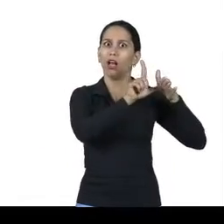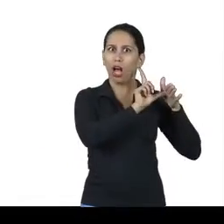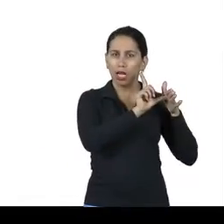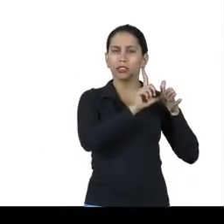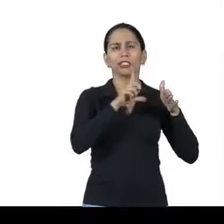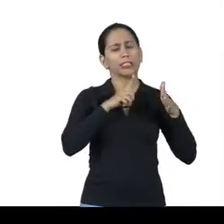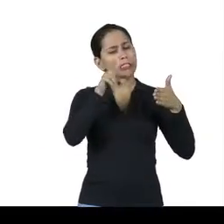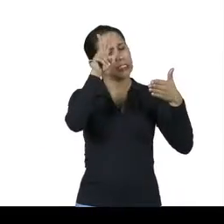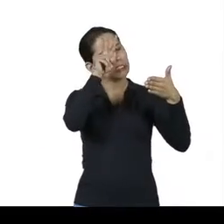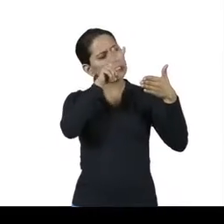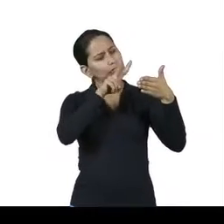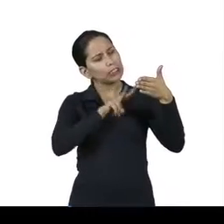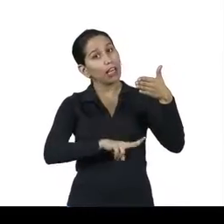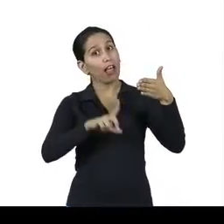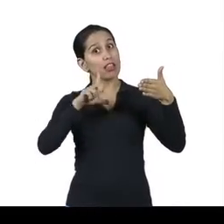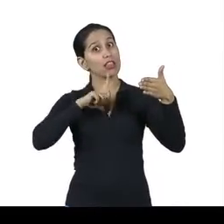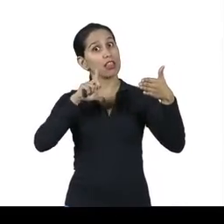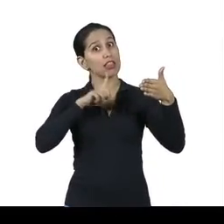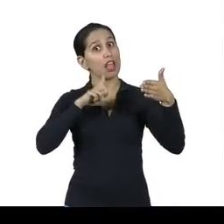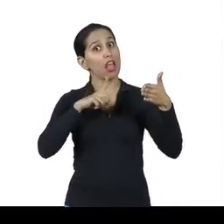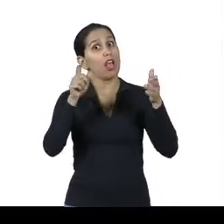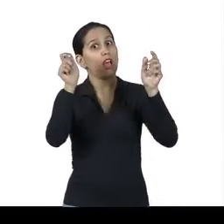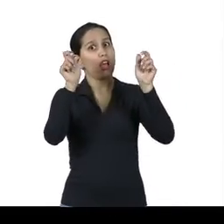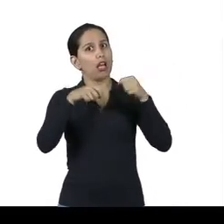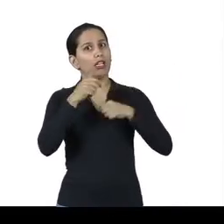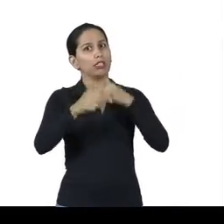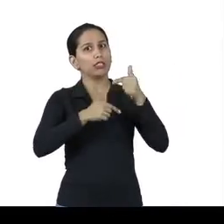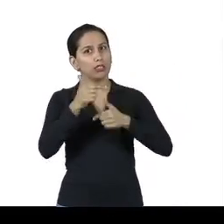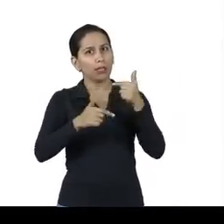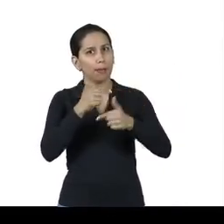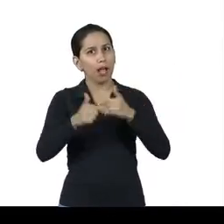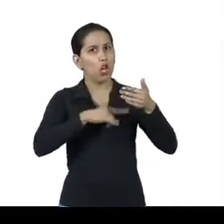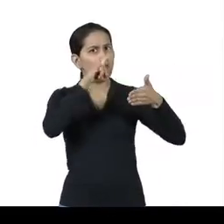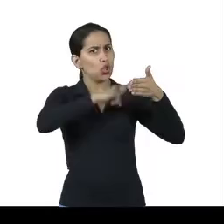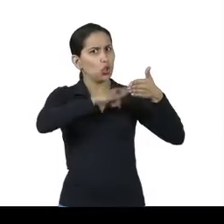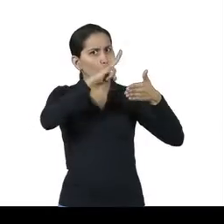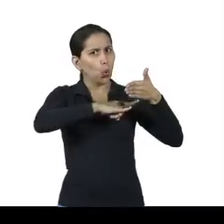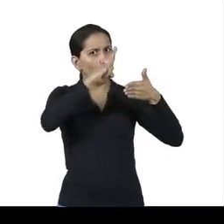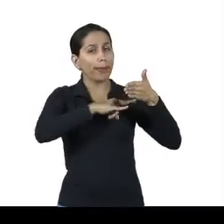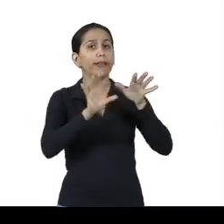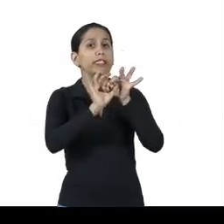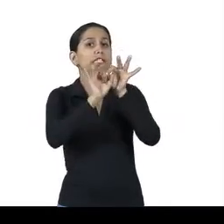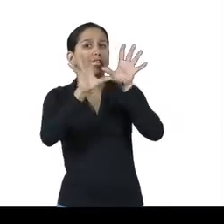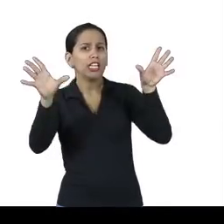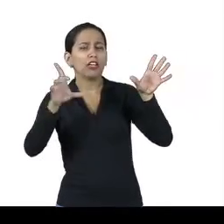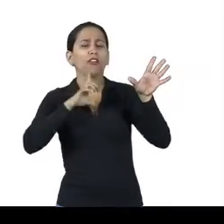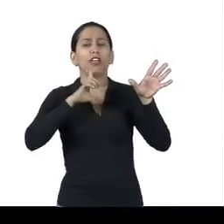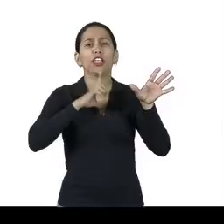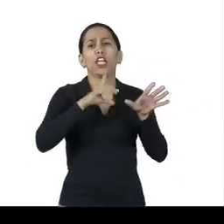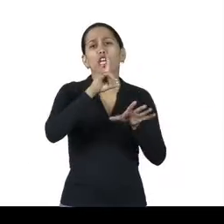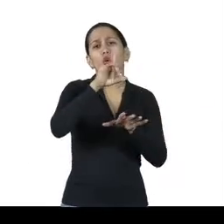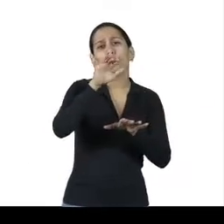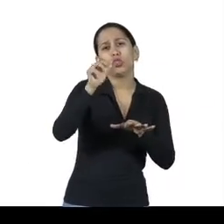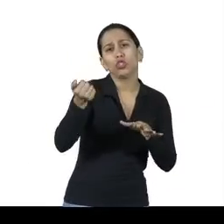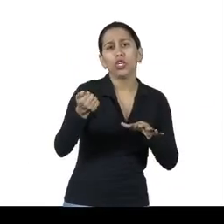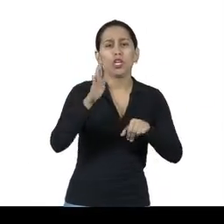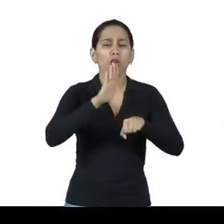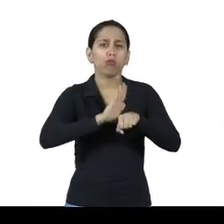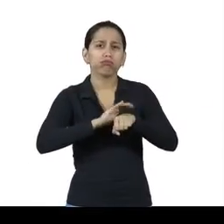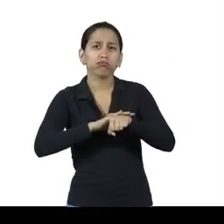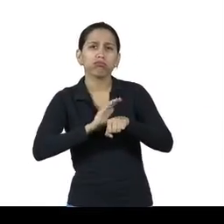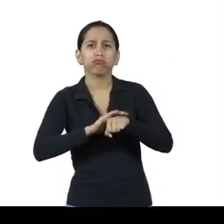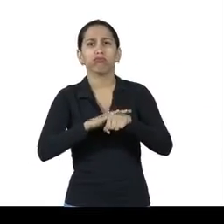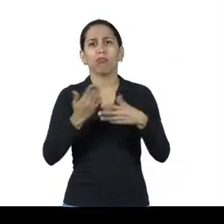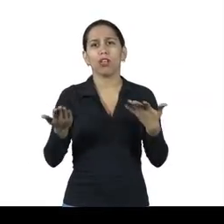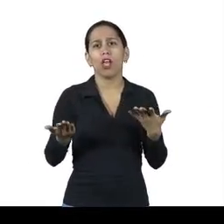mãos uma permissão de trabalho como esta, que descreva o serviço a ser realizado, a data, o local, o nome e a função